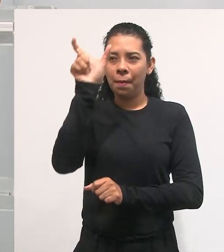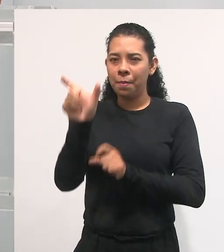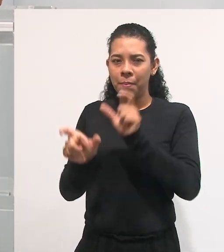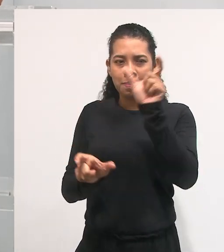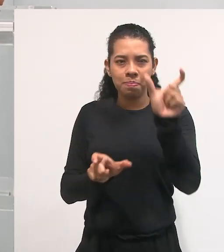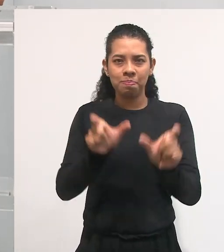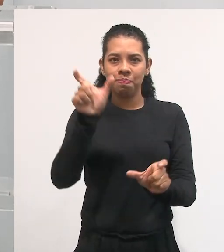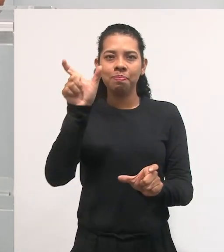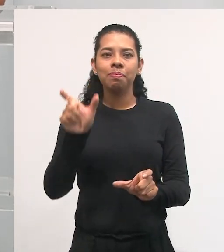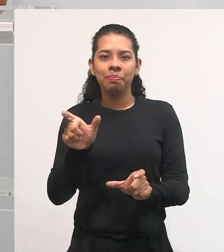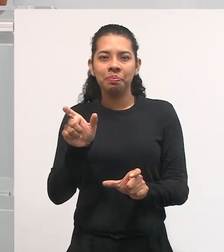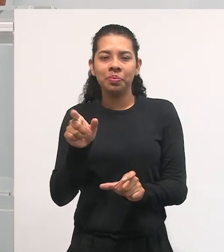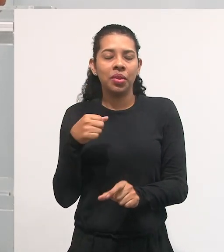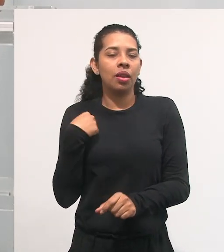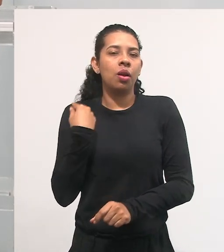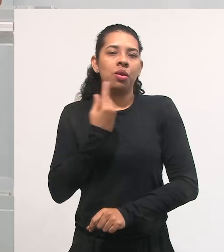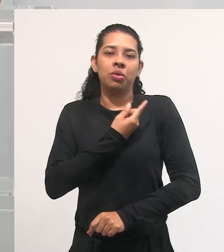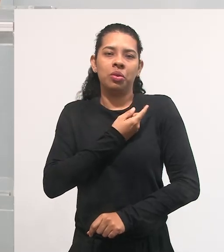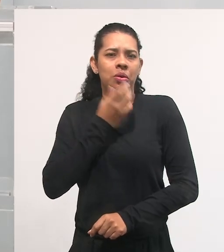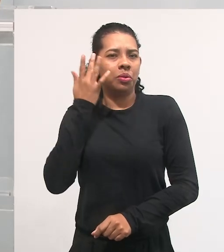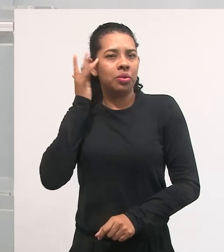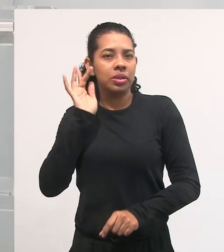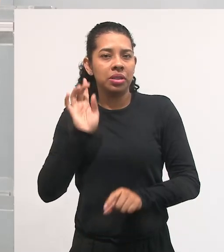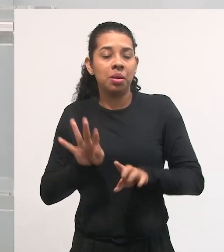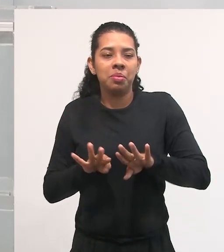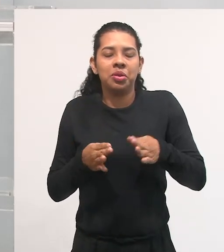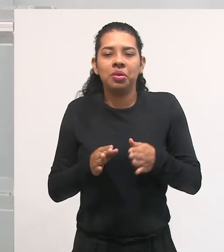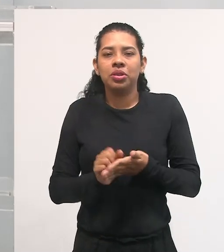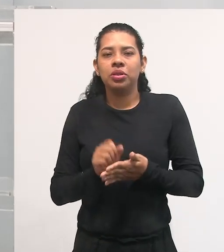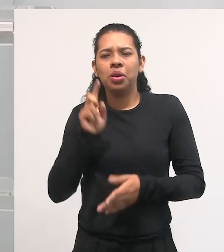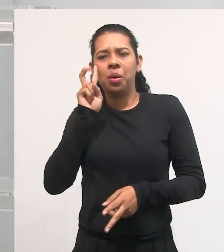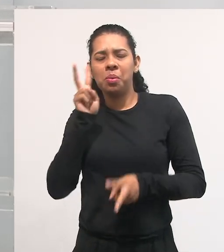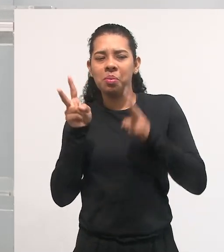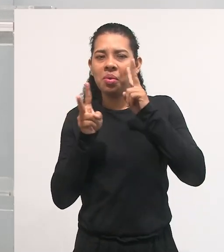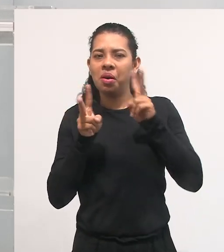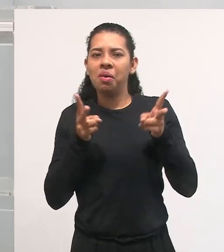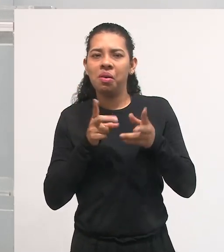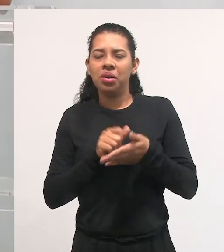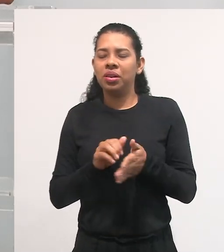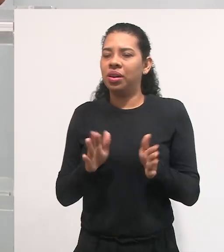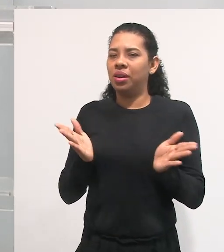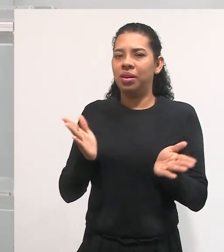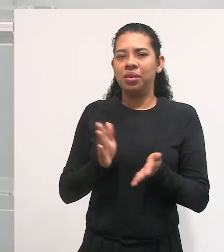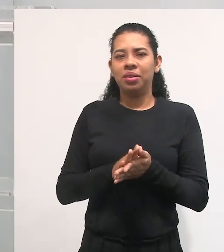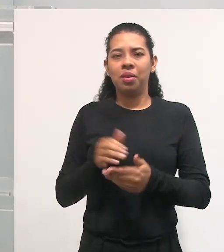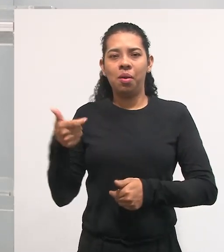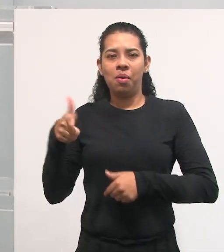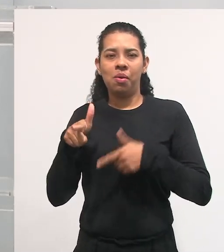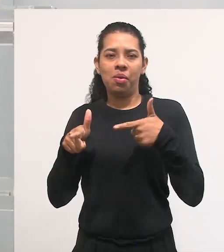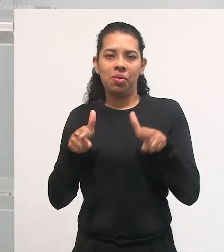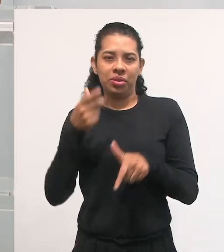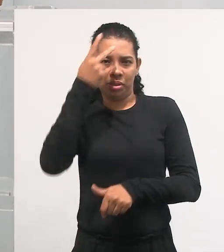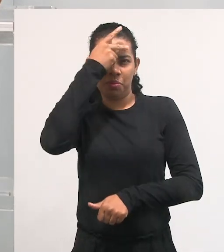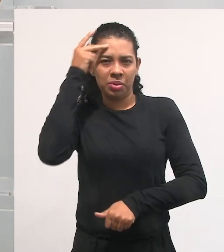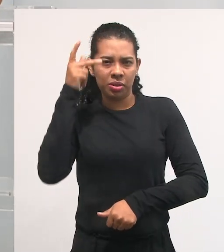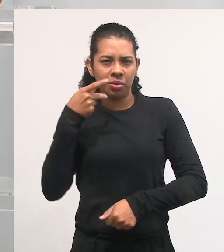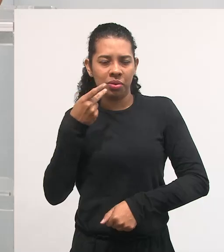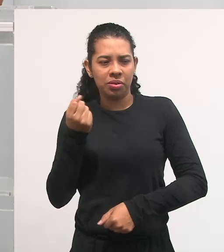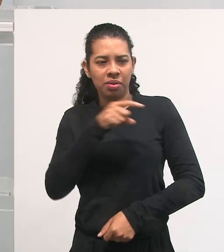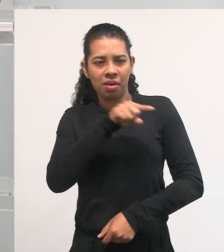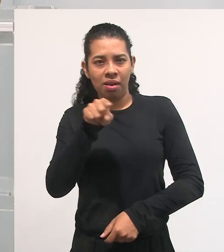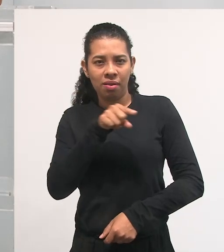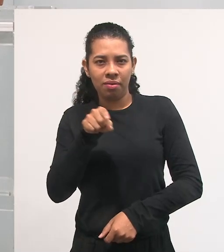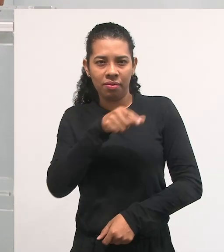pessoa de sujeito a gente segue aquilo que está posto aquilo que tá posto por outras pessoas Então é muito